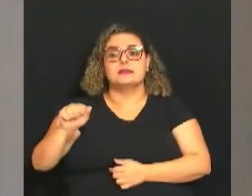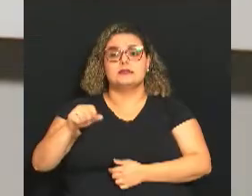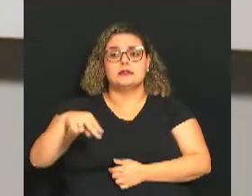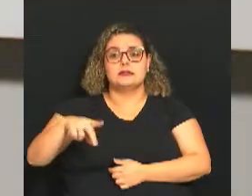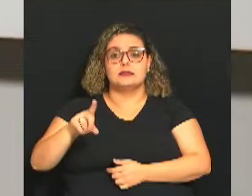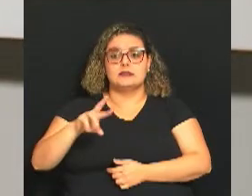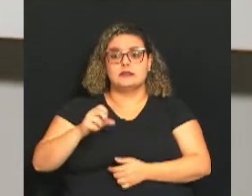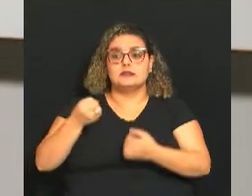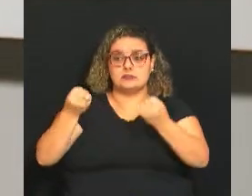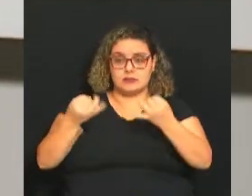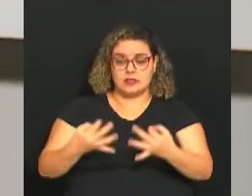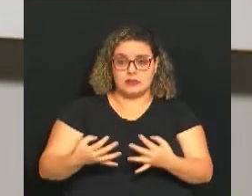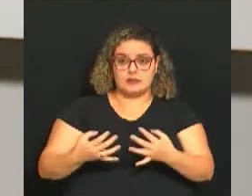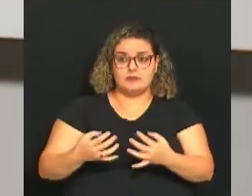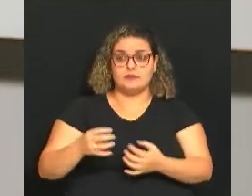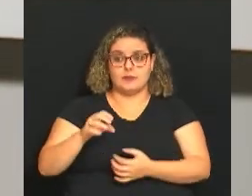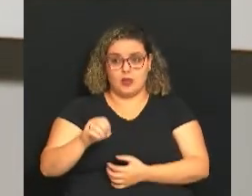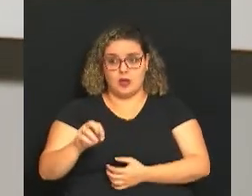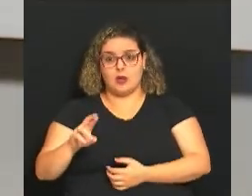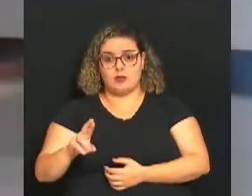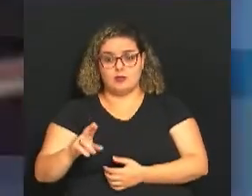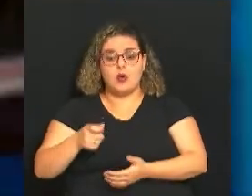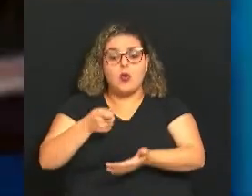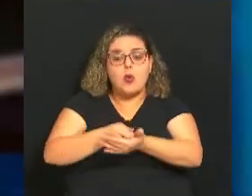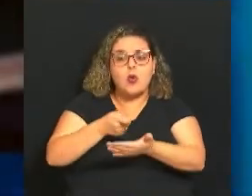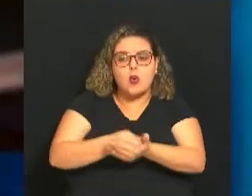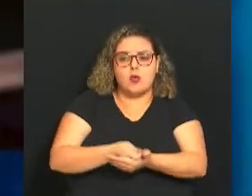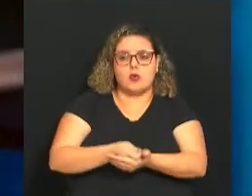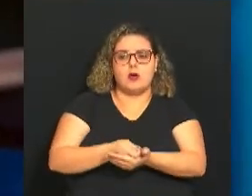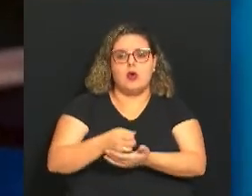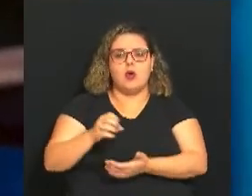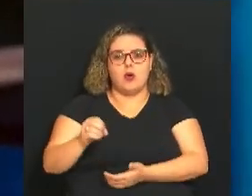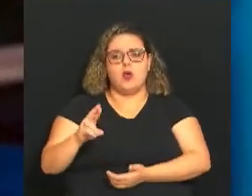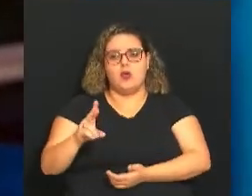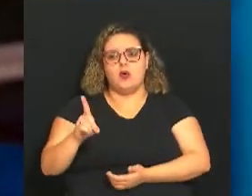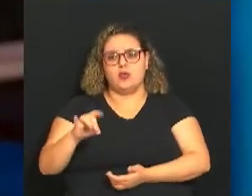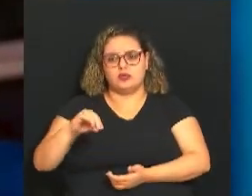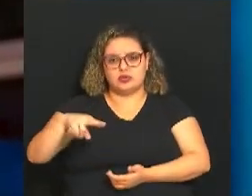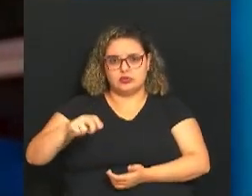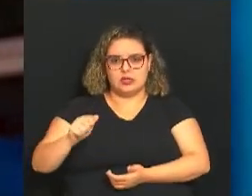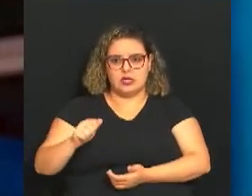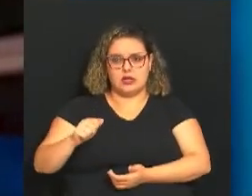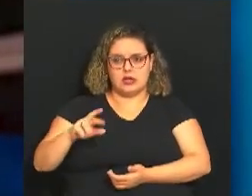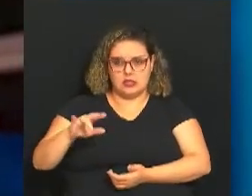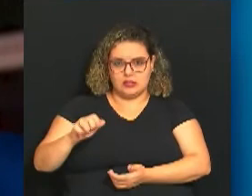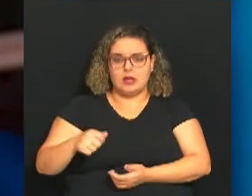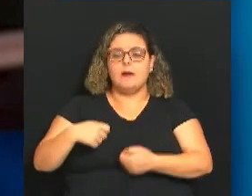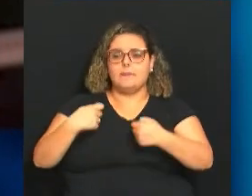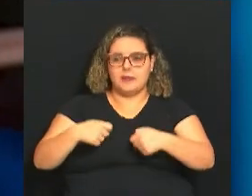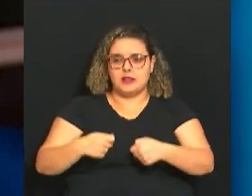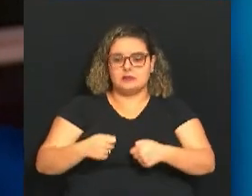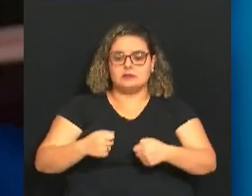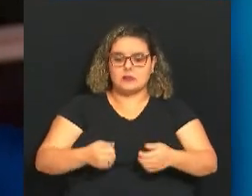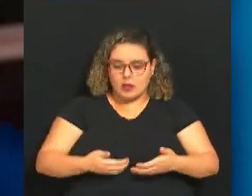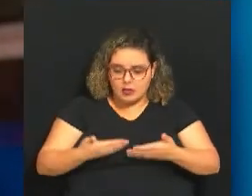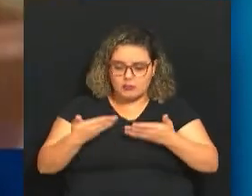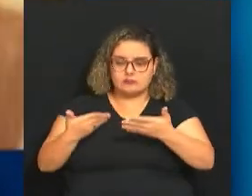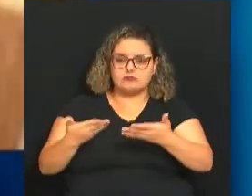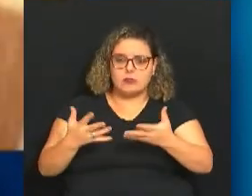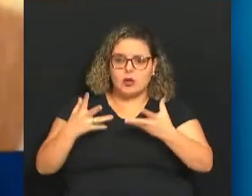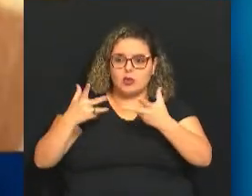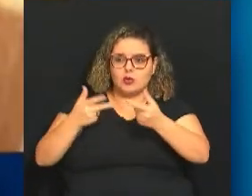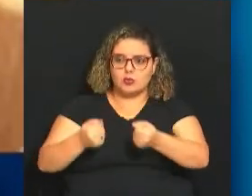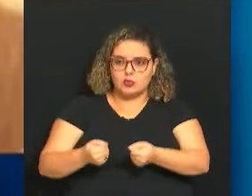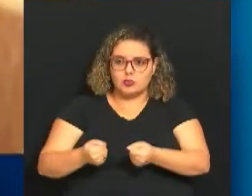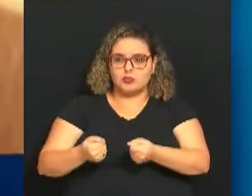reuniões. As ordinárias são as obrigatórias. Essa é a assembleia obrigatória no ano. Nela você faz a prestação de contas, faz também de